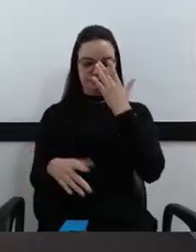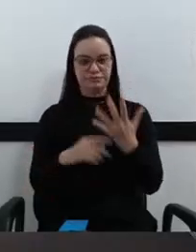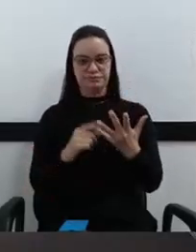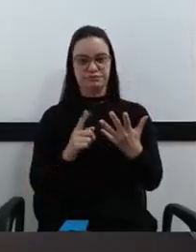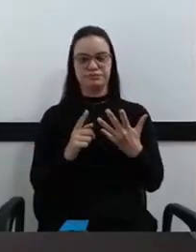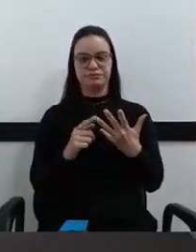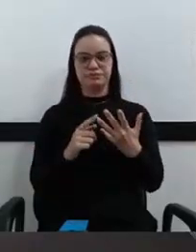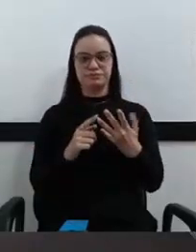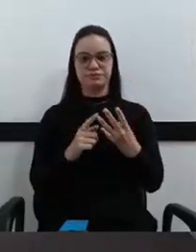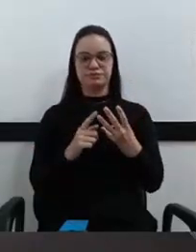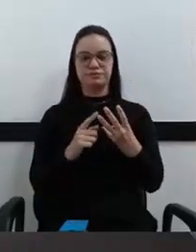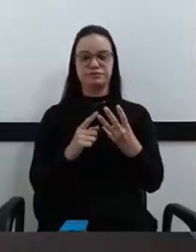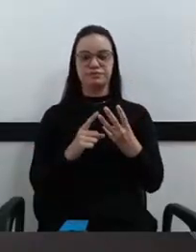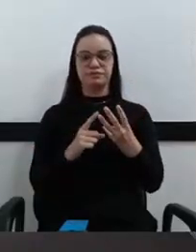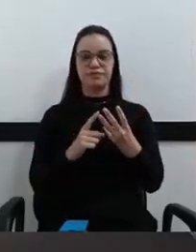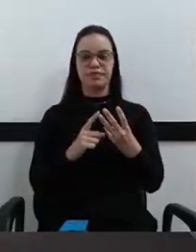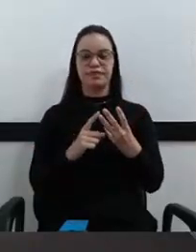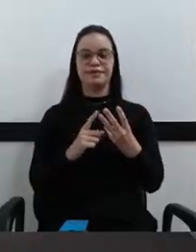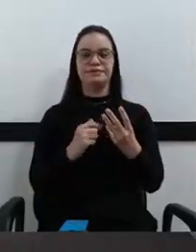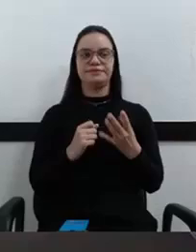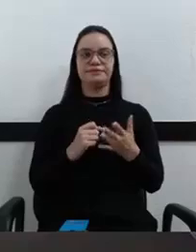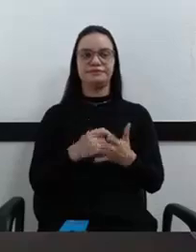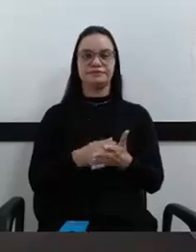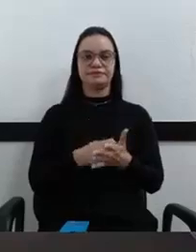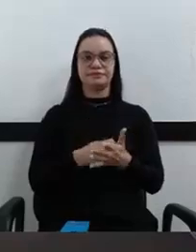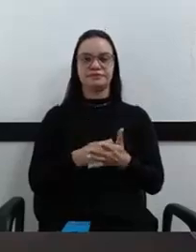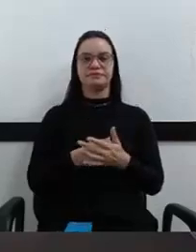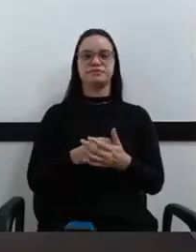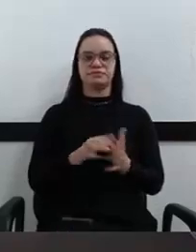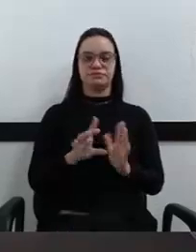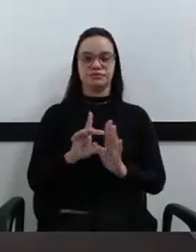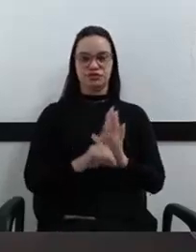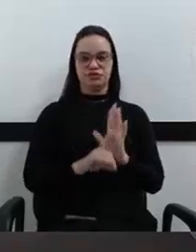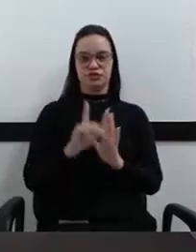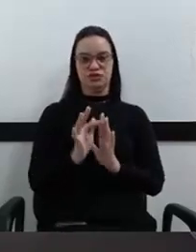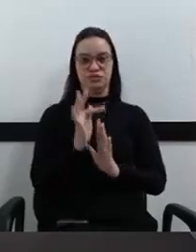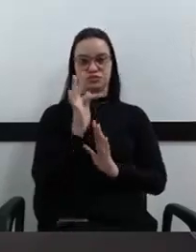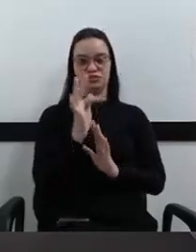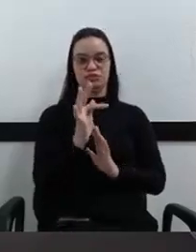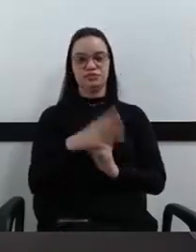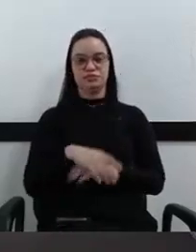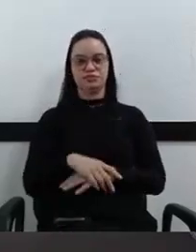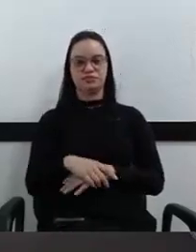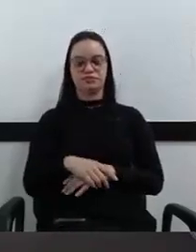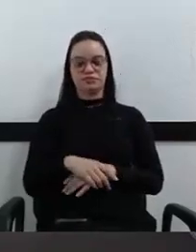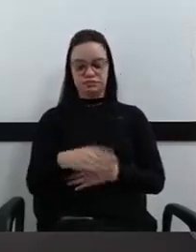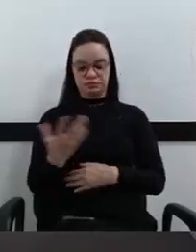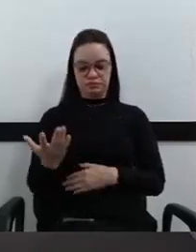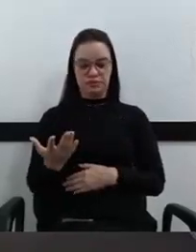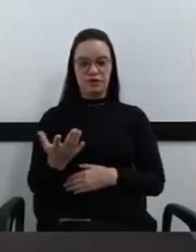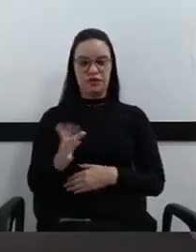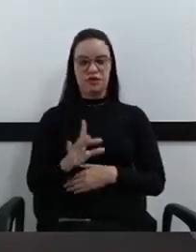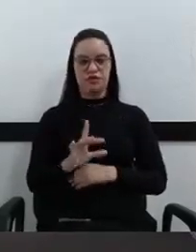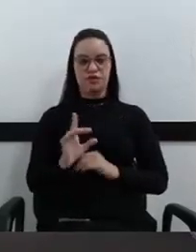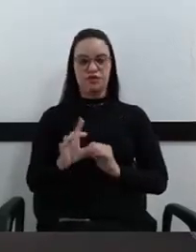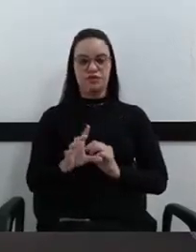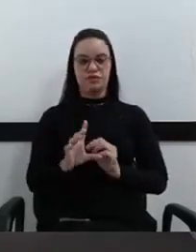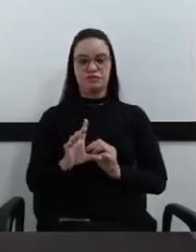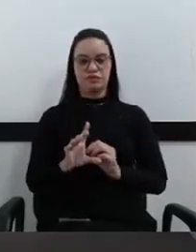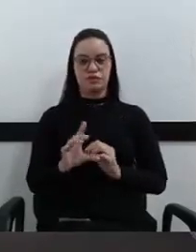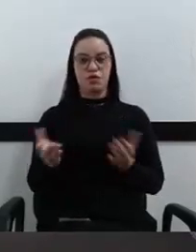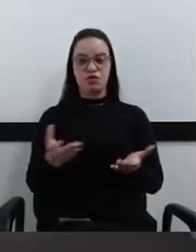o pagamento e a aferição desse direito para o futuro. Com o indeferimento hoje,